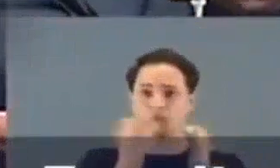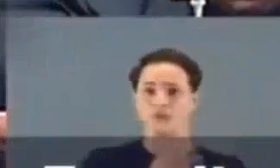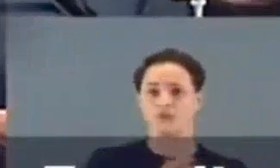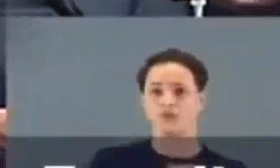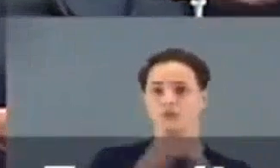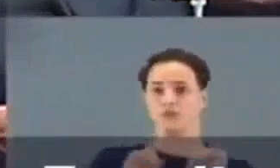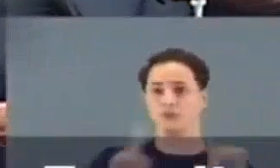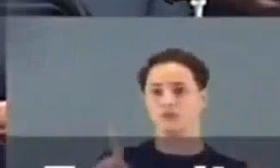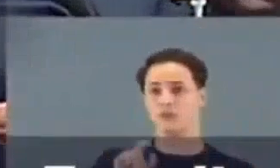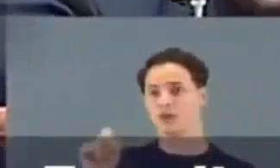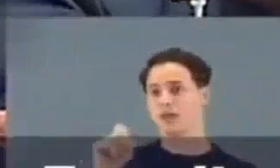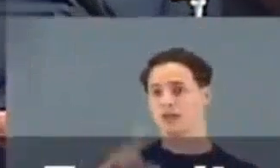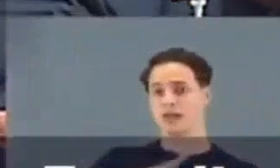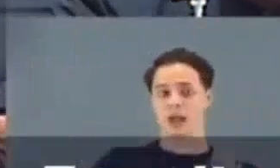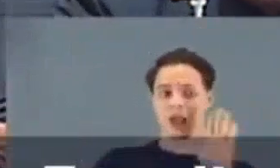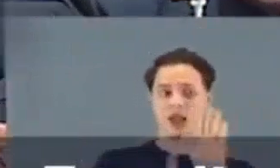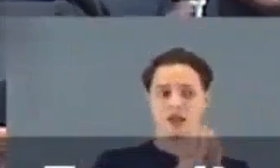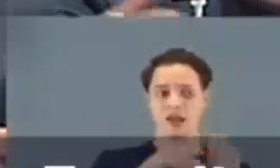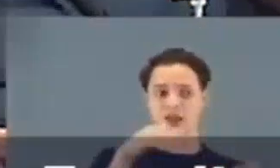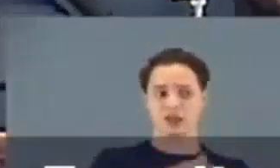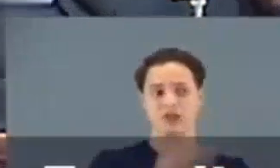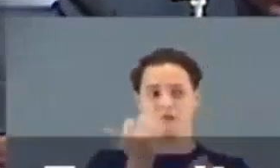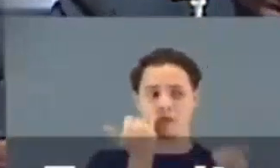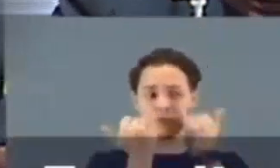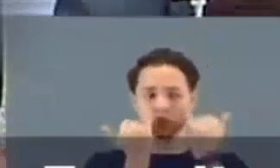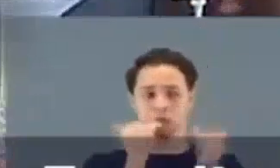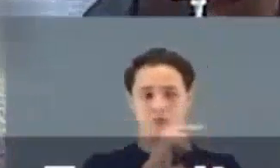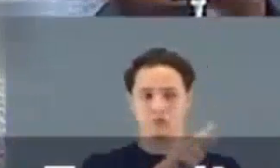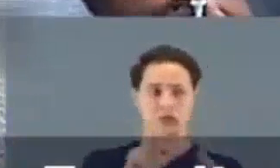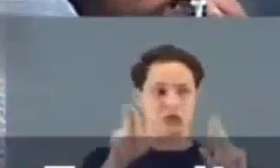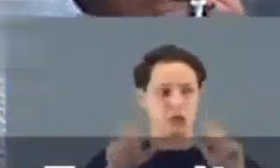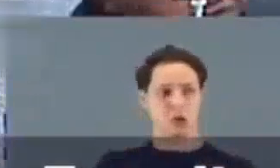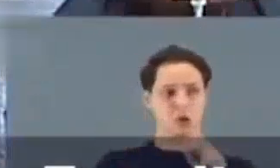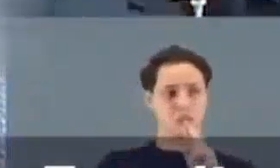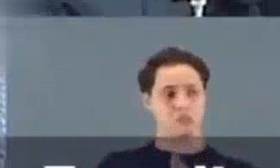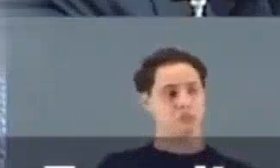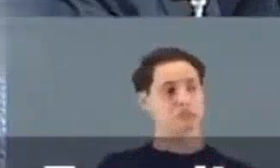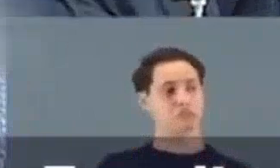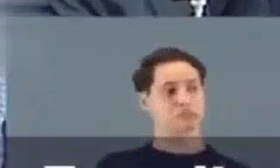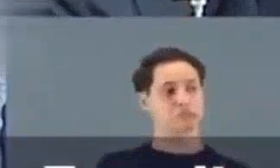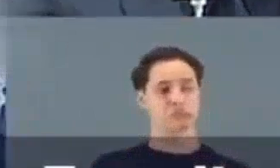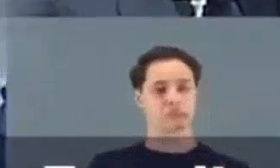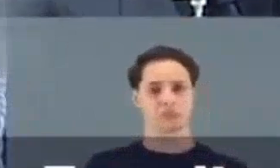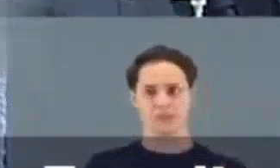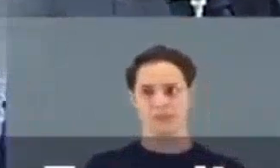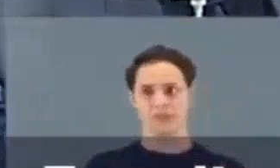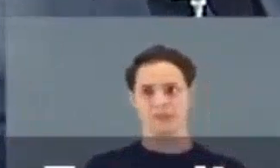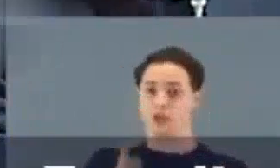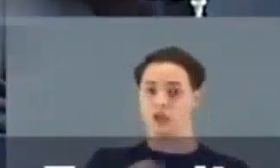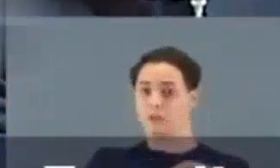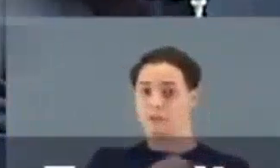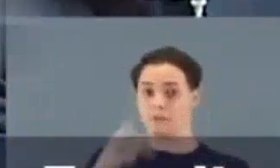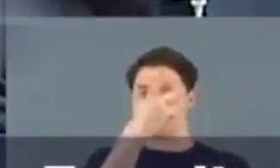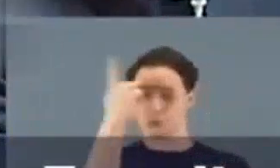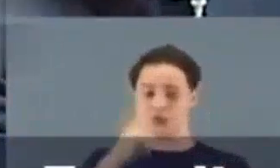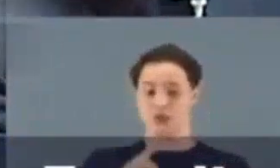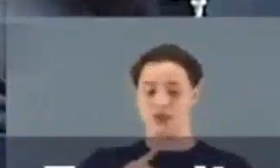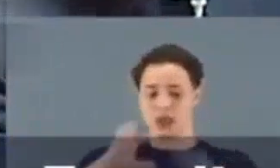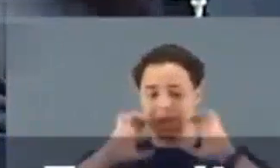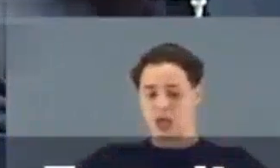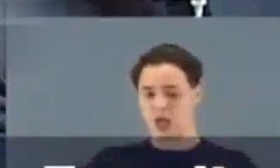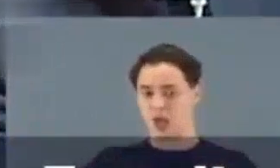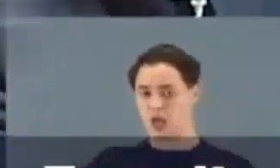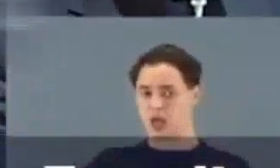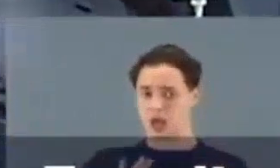E através da lei de acesso à informação, e o senhor se negou a dar essas informações? Por que fala